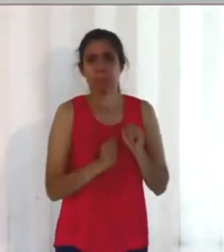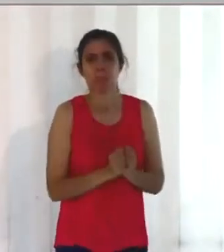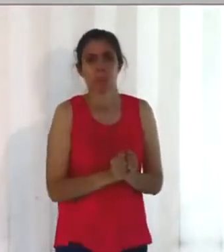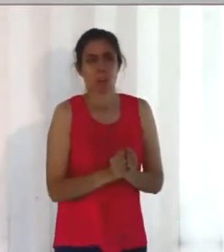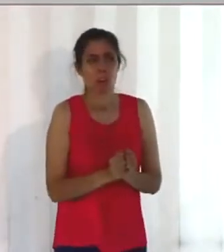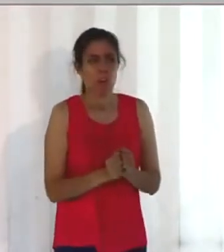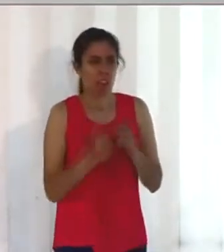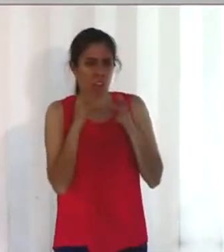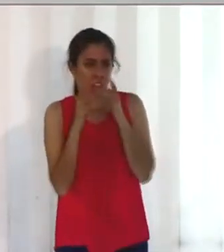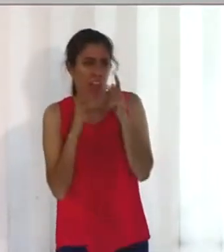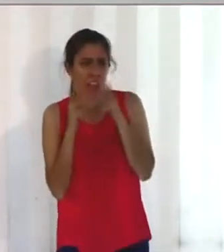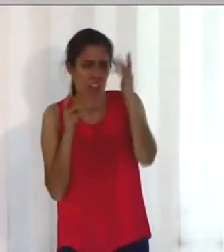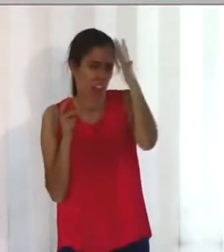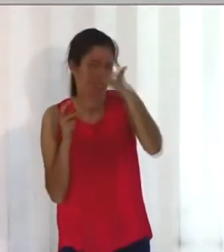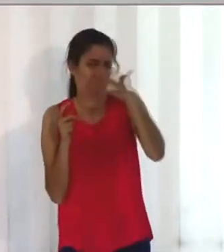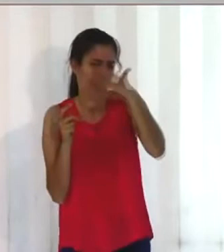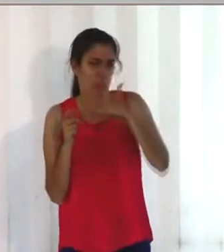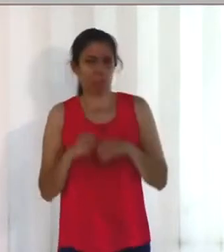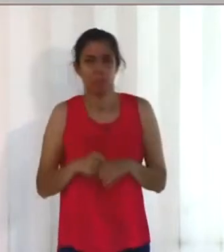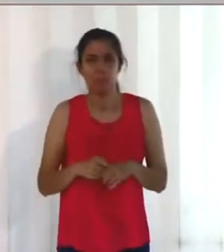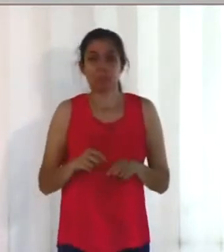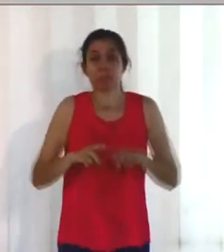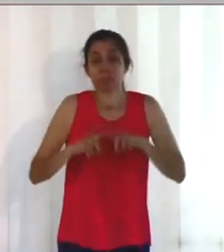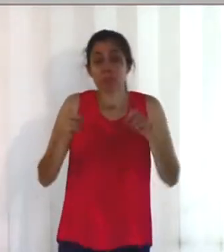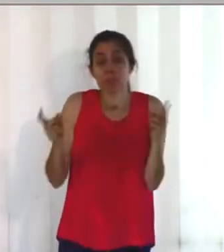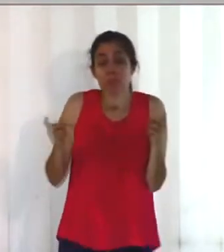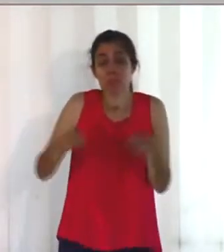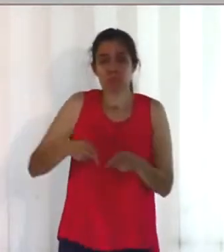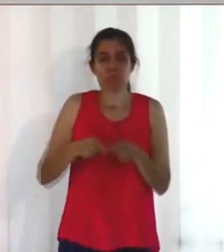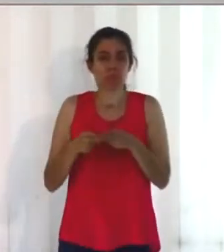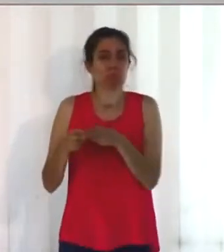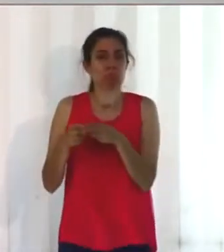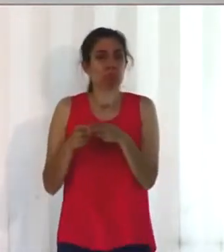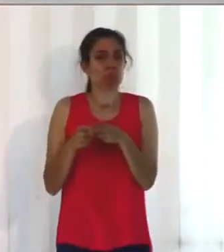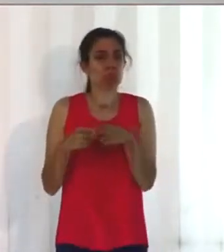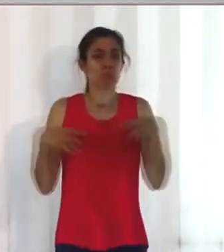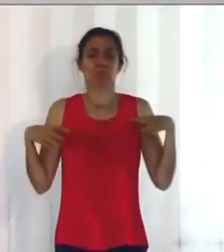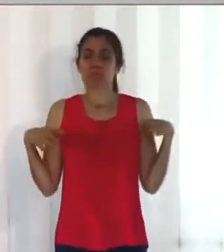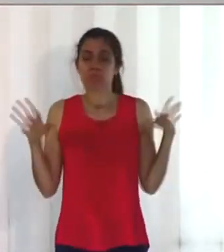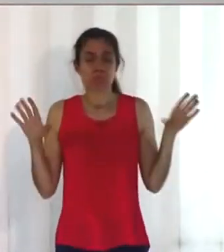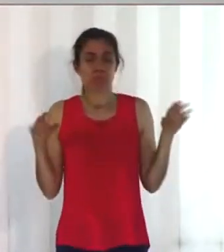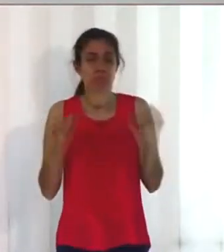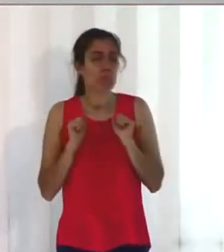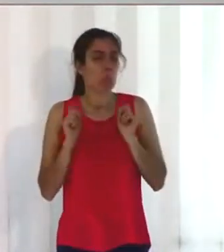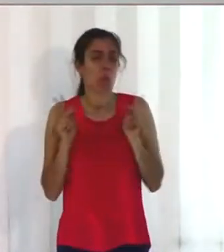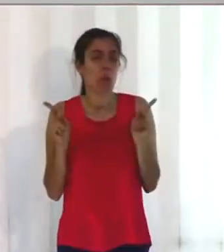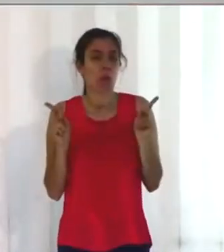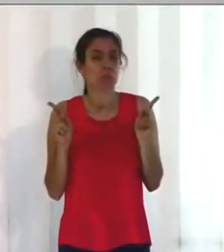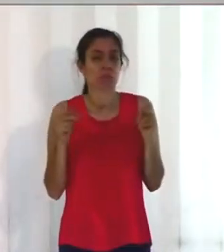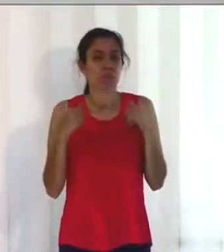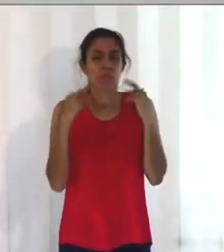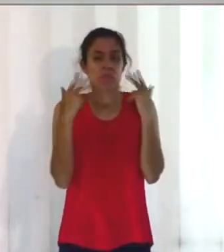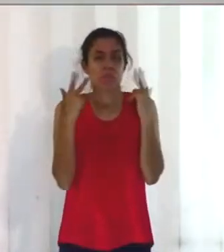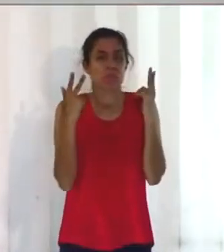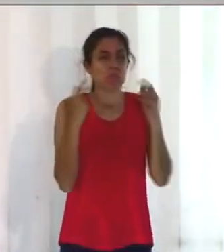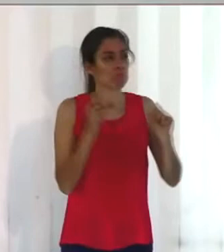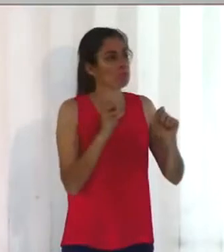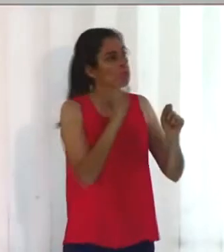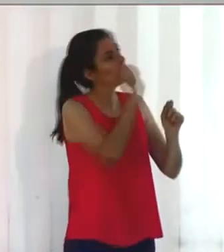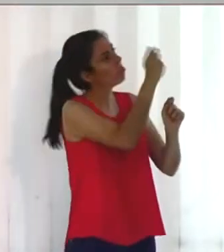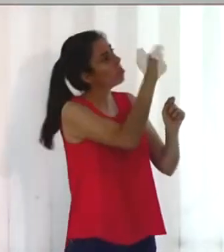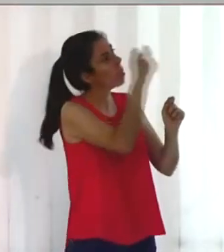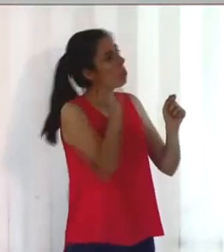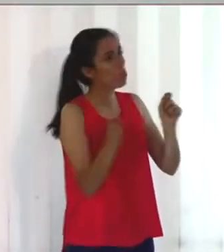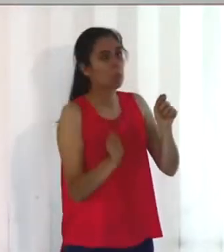então batendo o martelo, arrumando todas as partes, fazendo a divisão dos lugares. As pessoas passam e